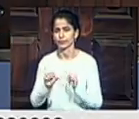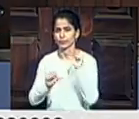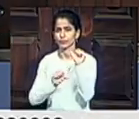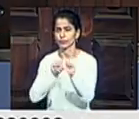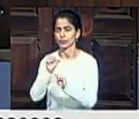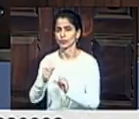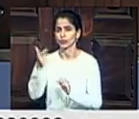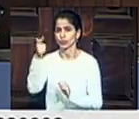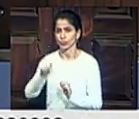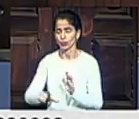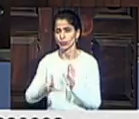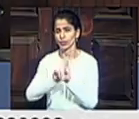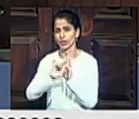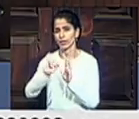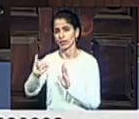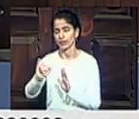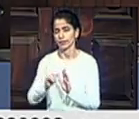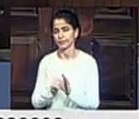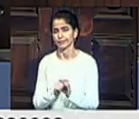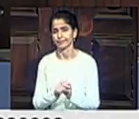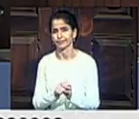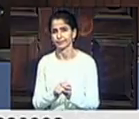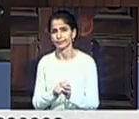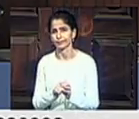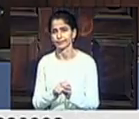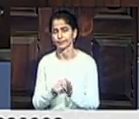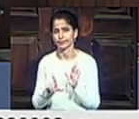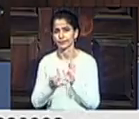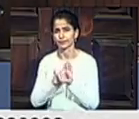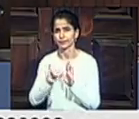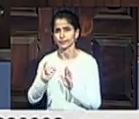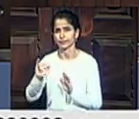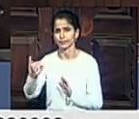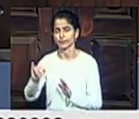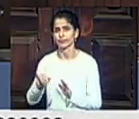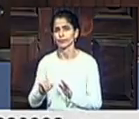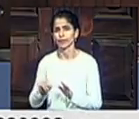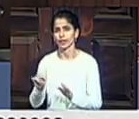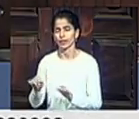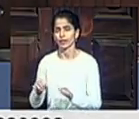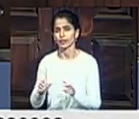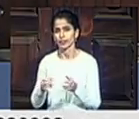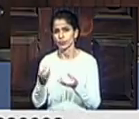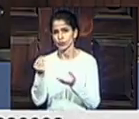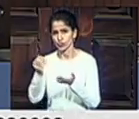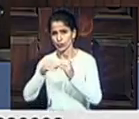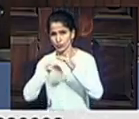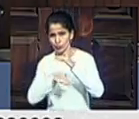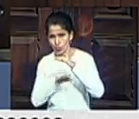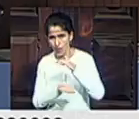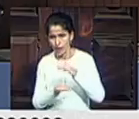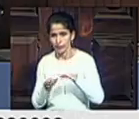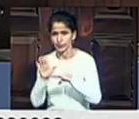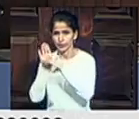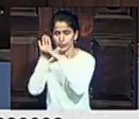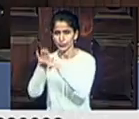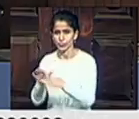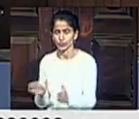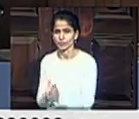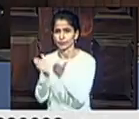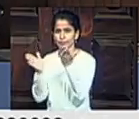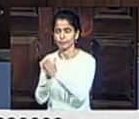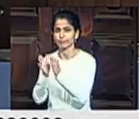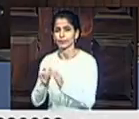uma outra lei, que é a lei do Fundo de Combate à Pobreza, onde na semana